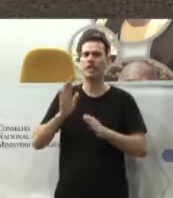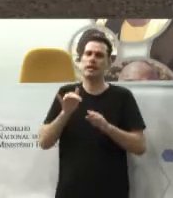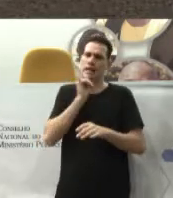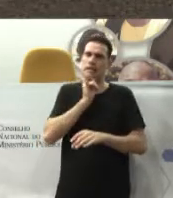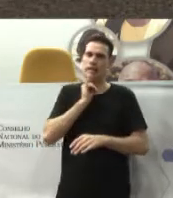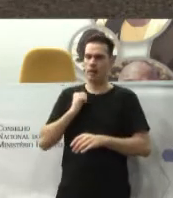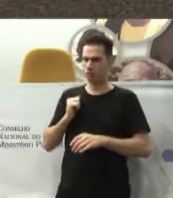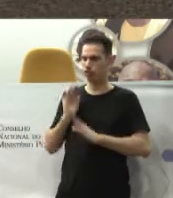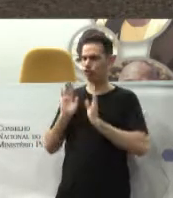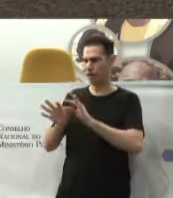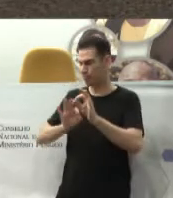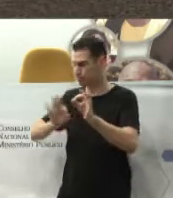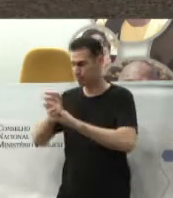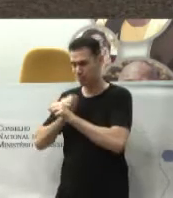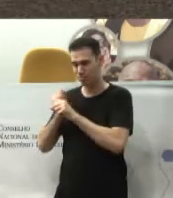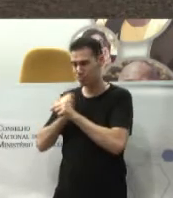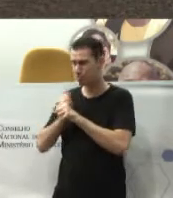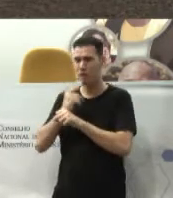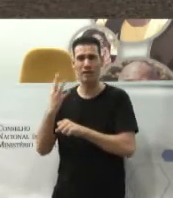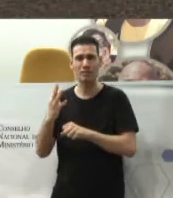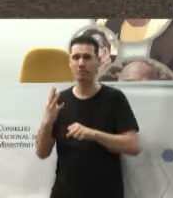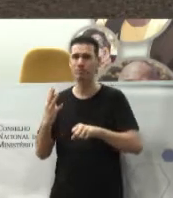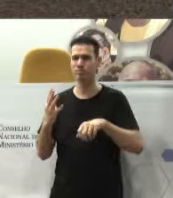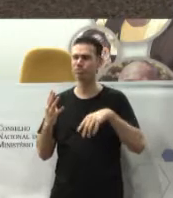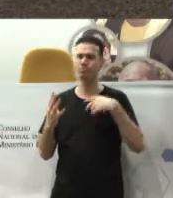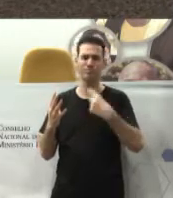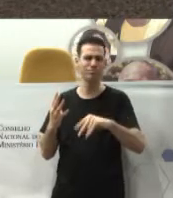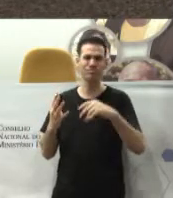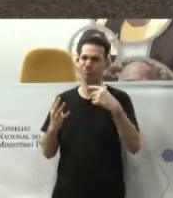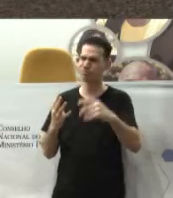eu não tiver meta a curto prazo, a gente desiste da ação.